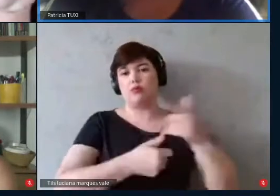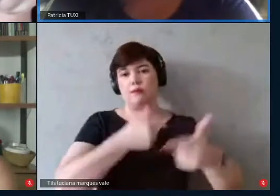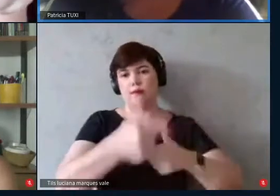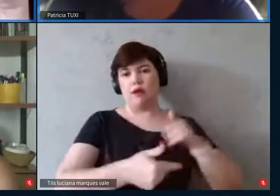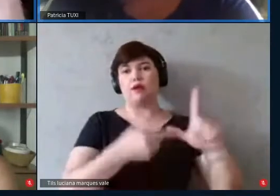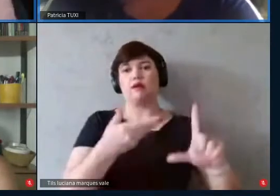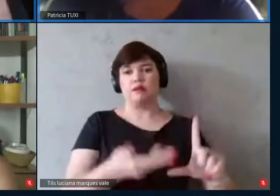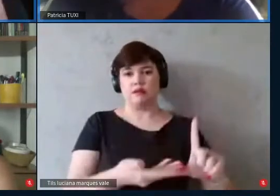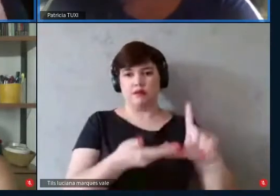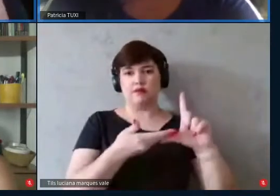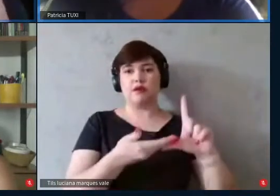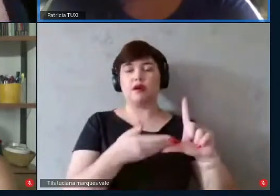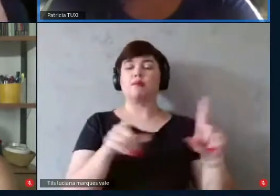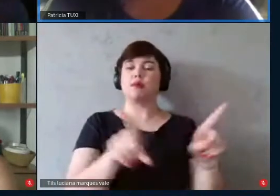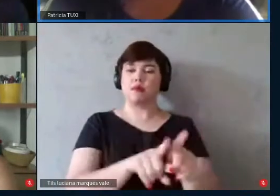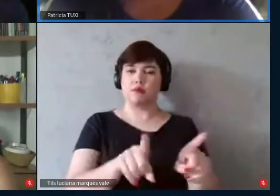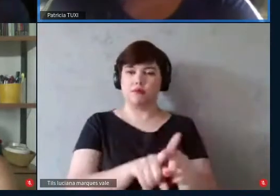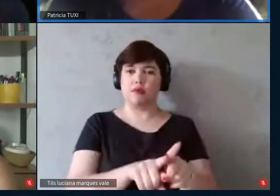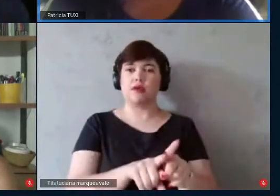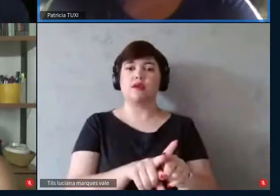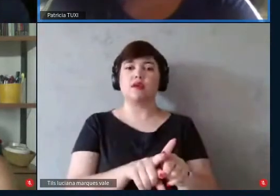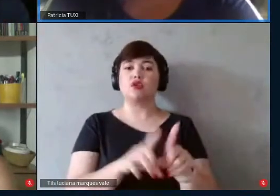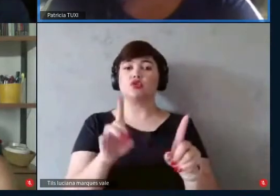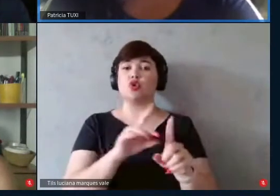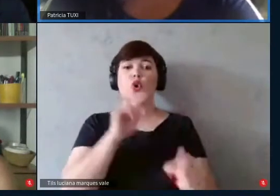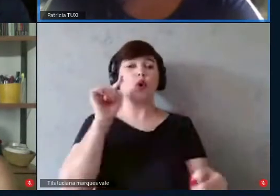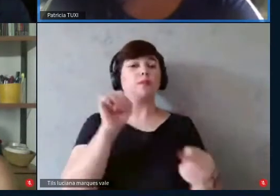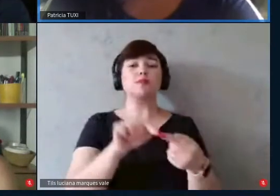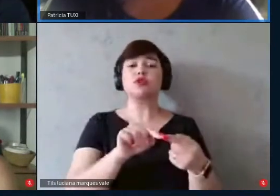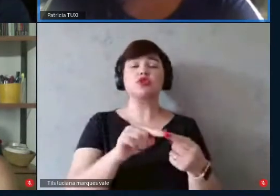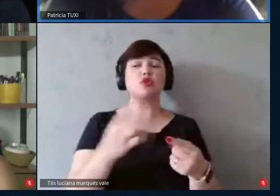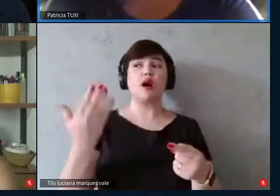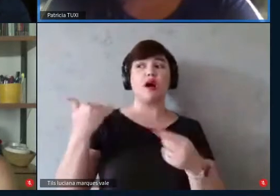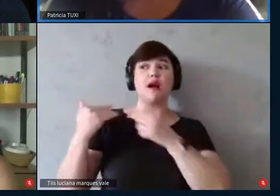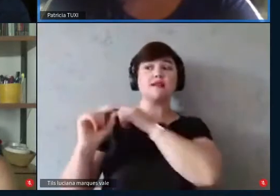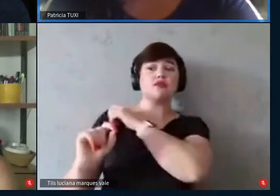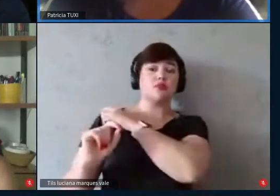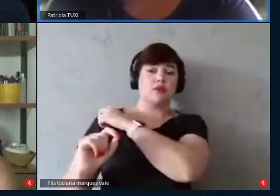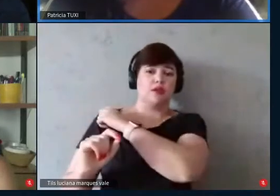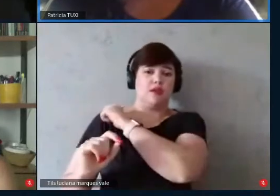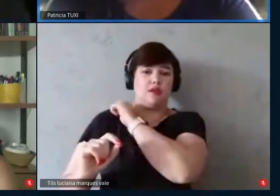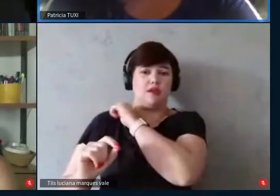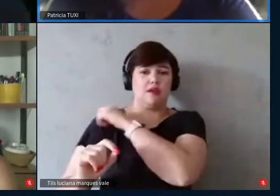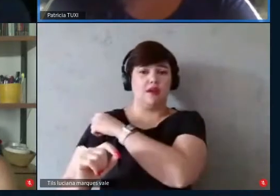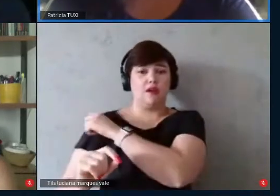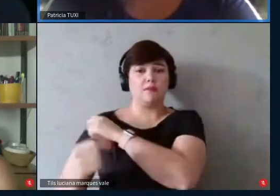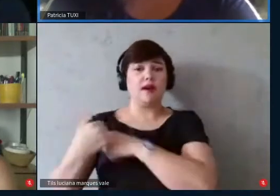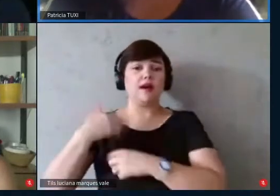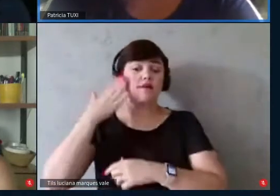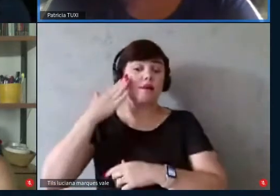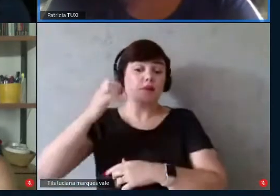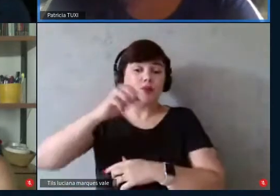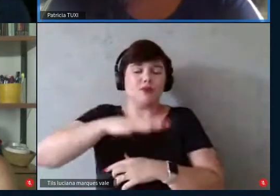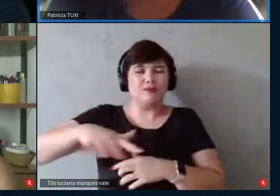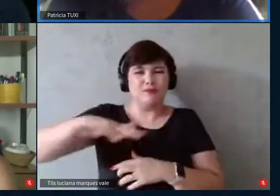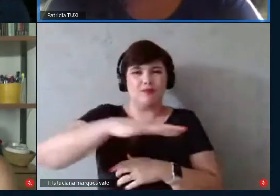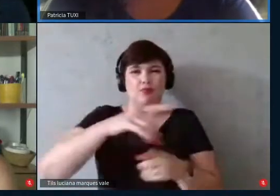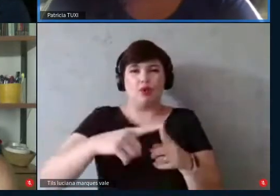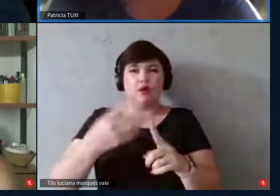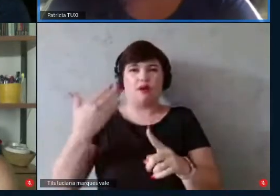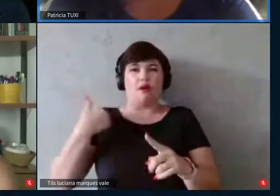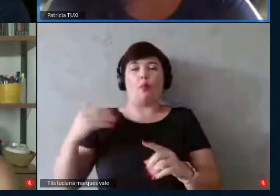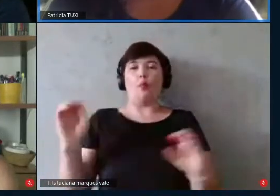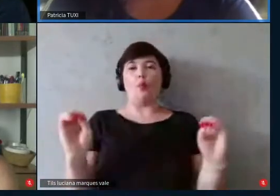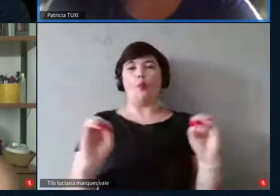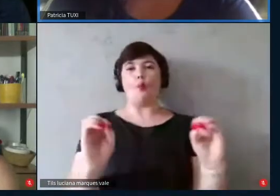no início, e apenas com o objetivo de conhecer aquele espaço, porque eu nunca tinha